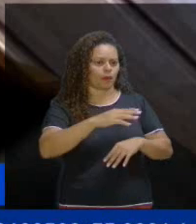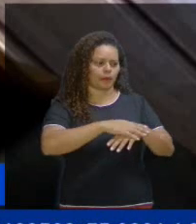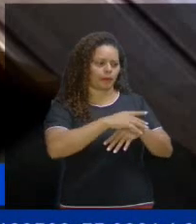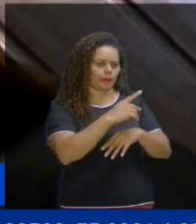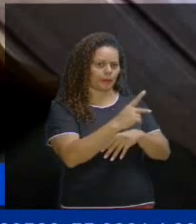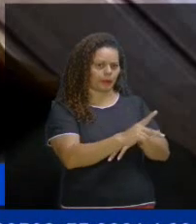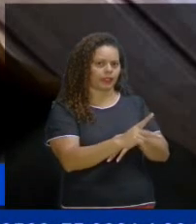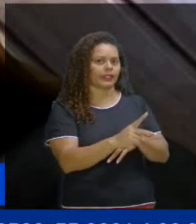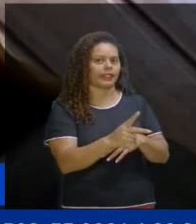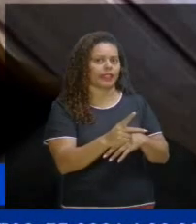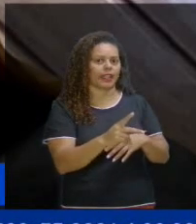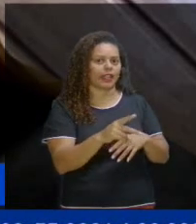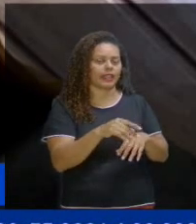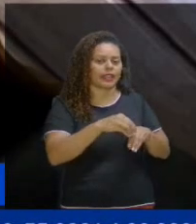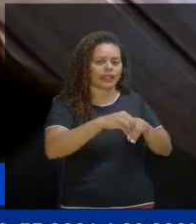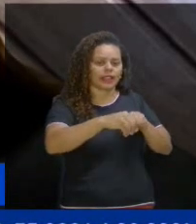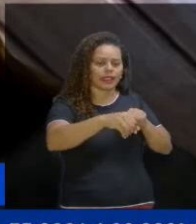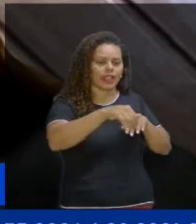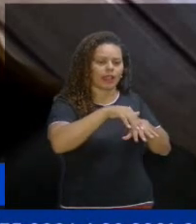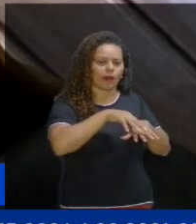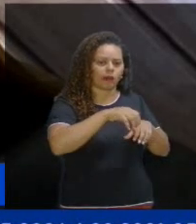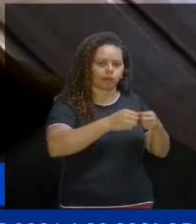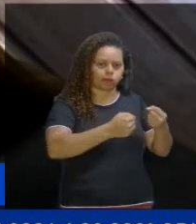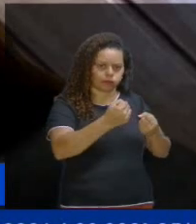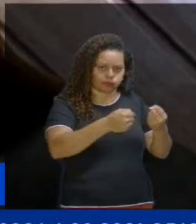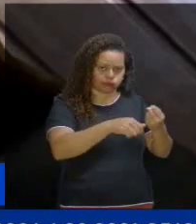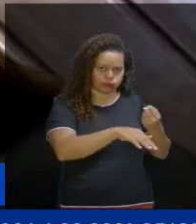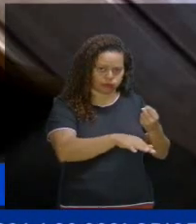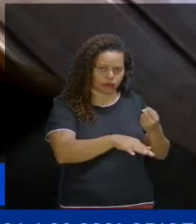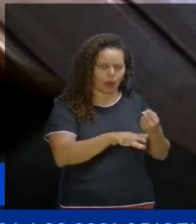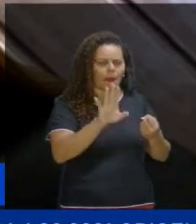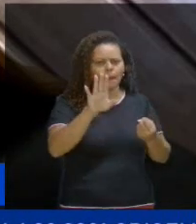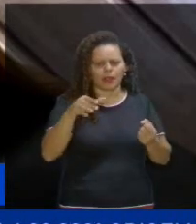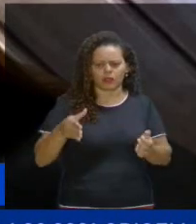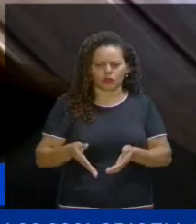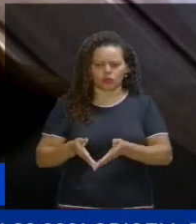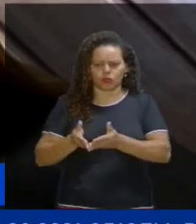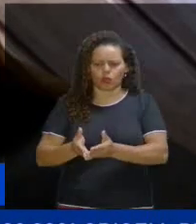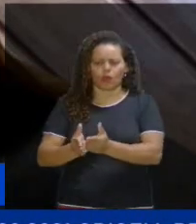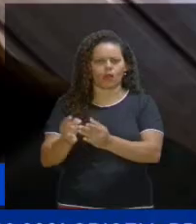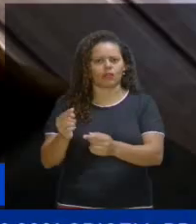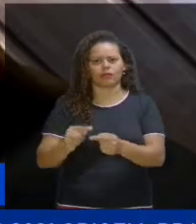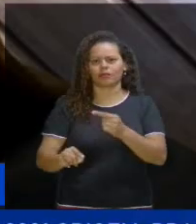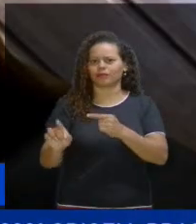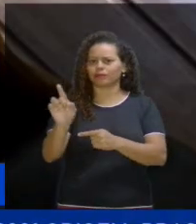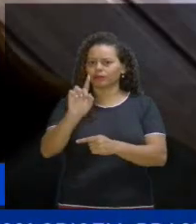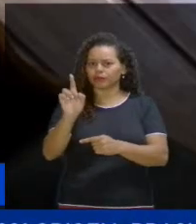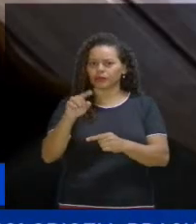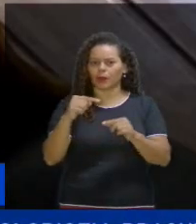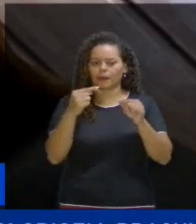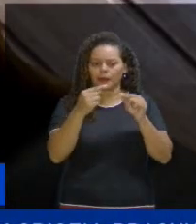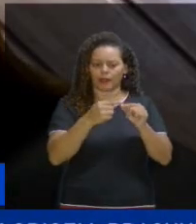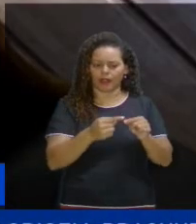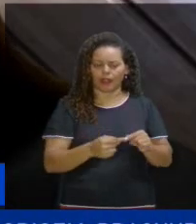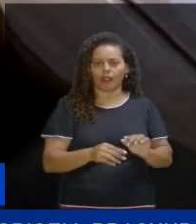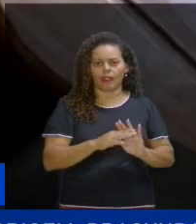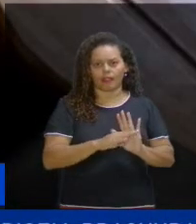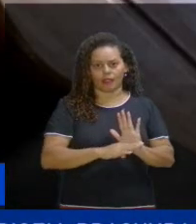se aplicando aos veículos aquáticos e aéreos, como é o caso da contratação do recorrente, como a